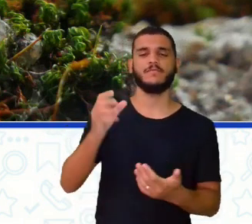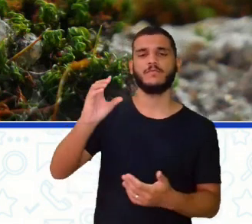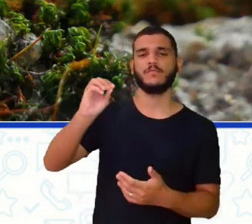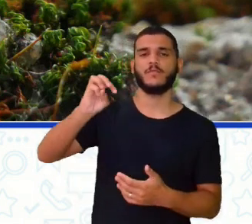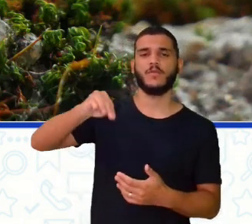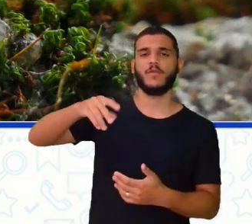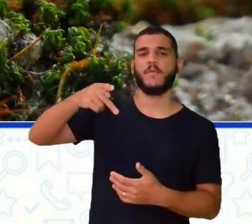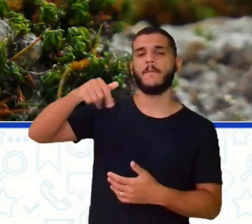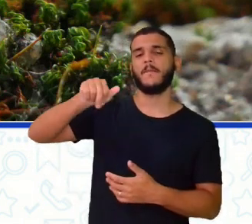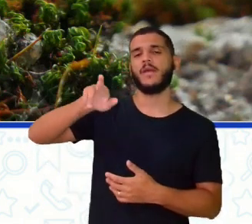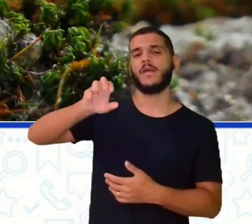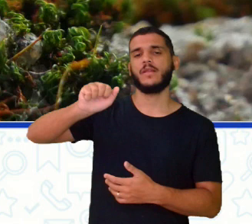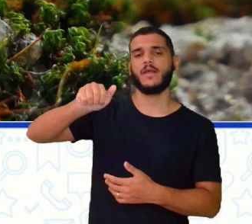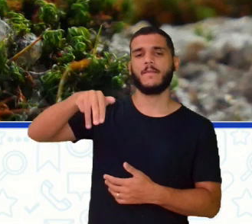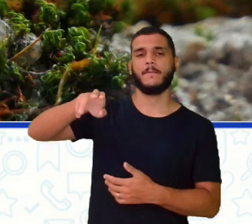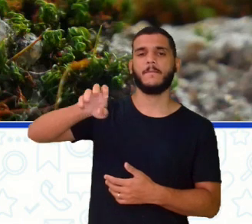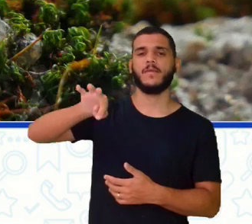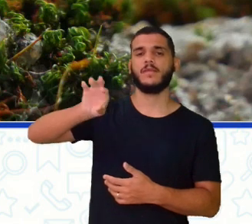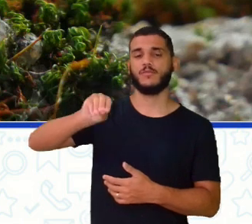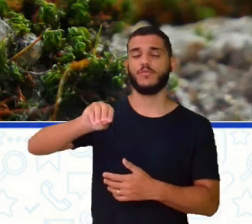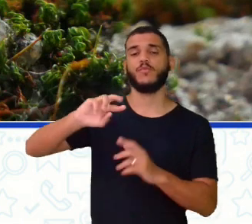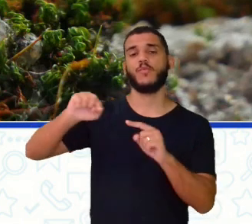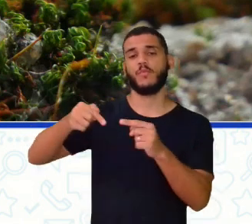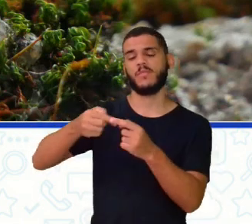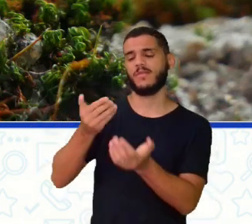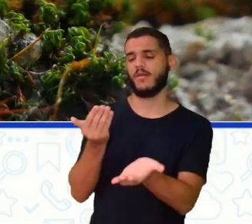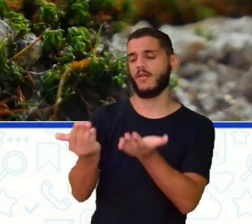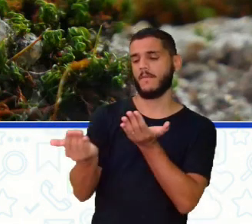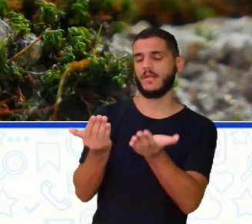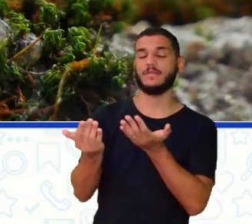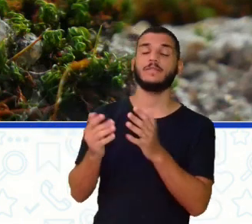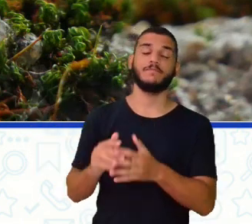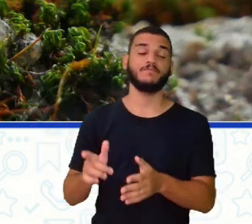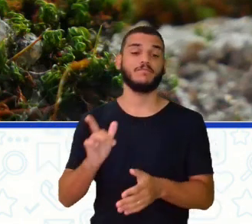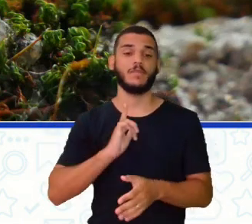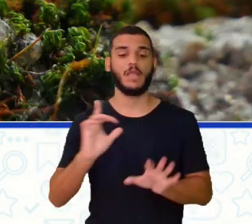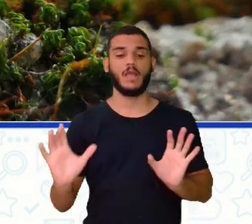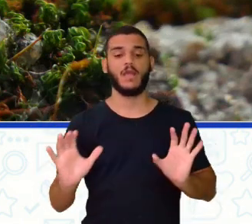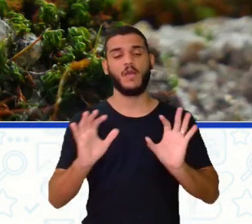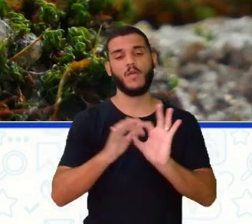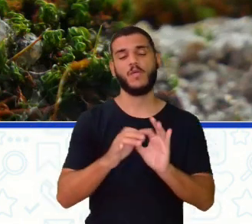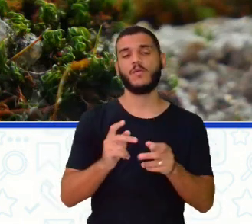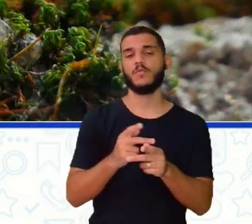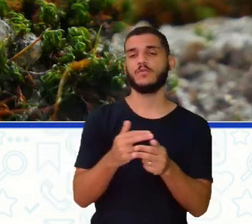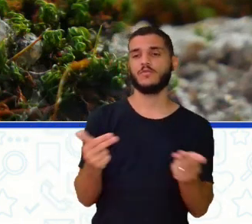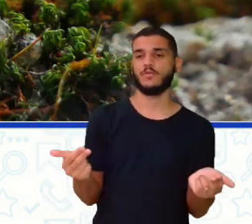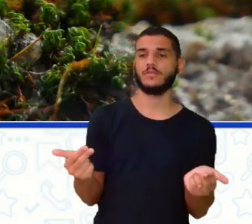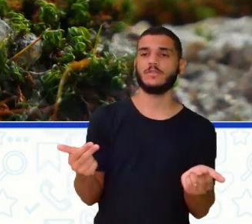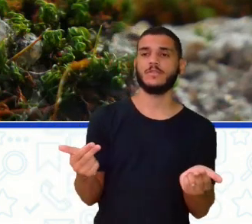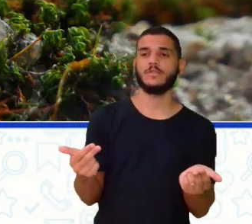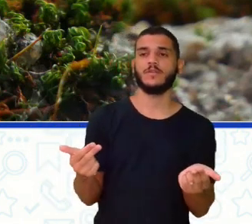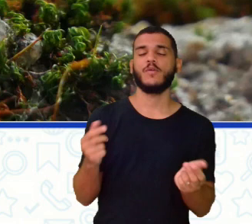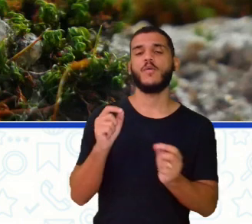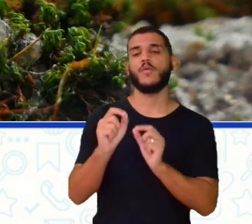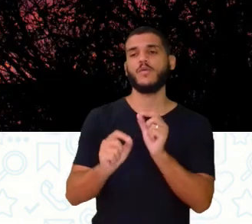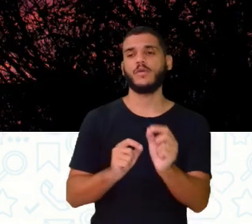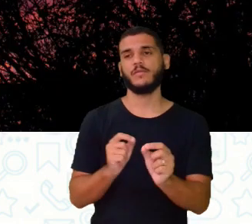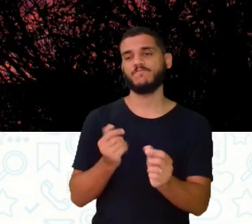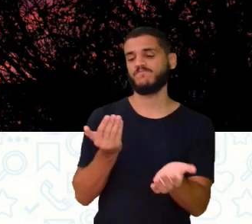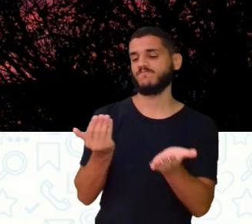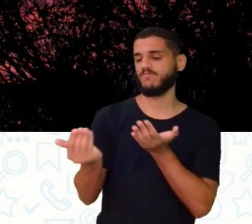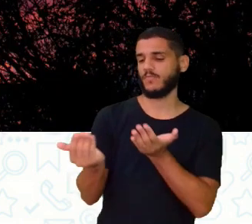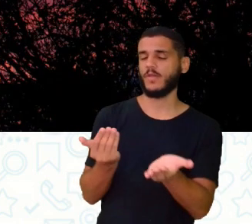de comparação, não é? Eu tinha mais comunhão com as coisas do que comparação.